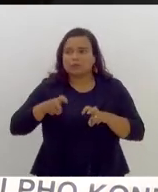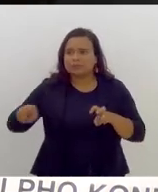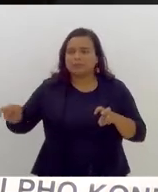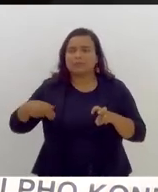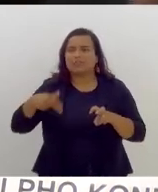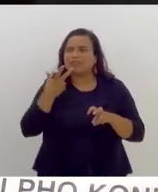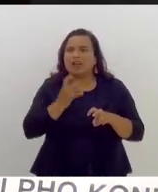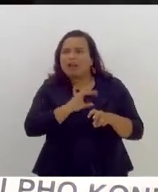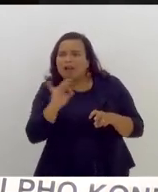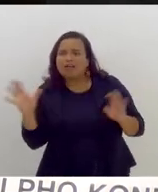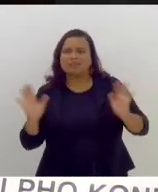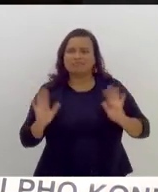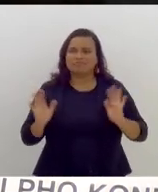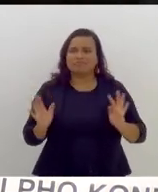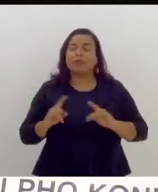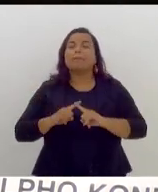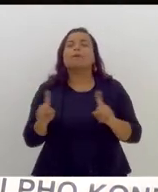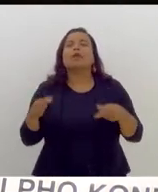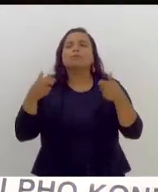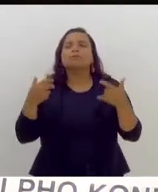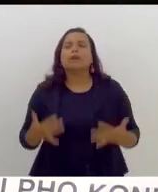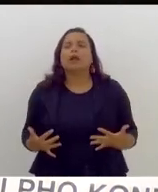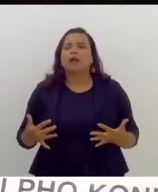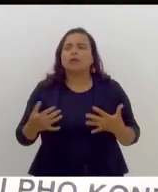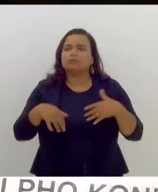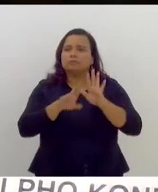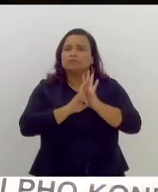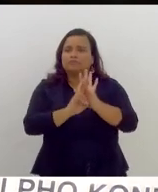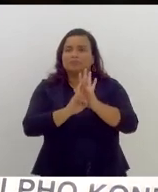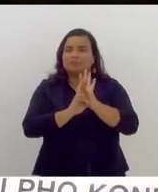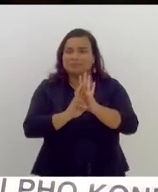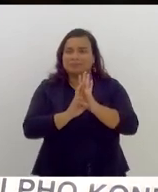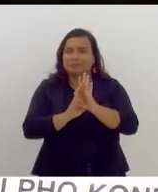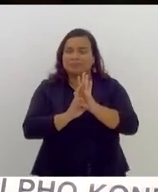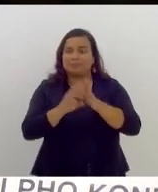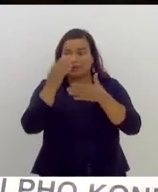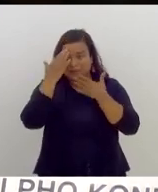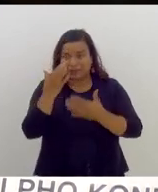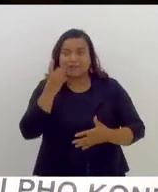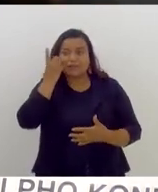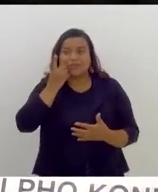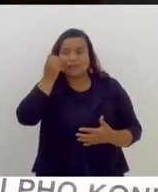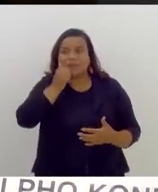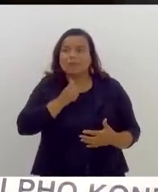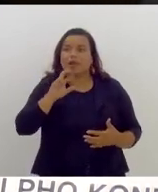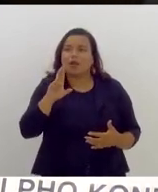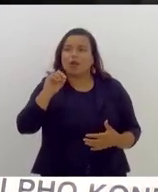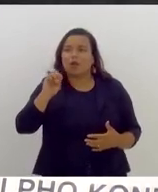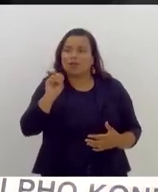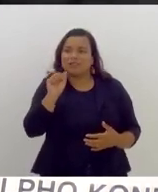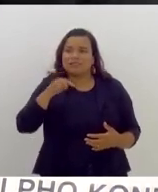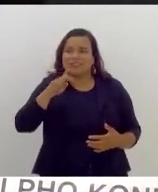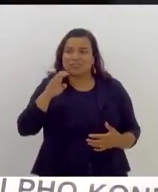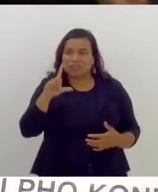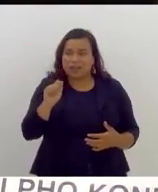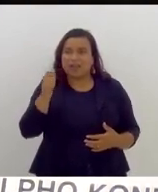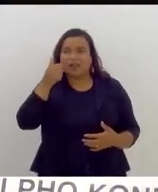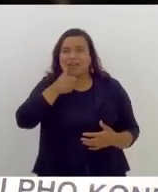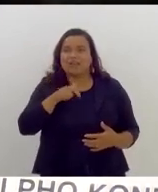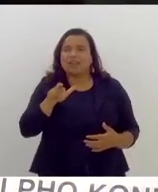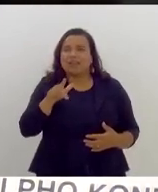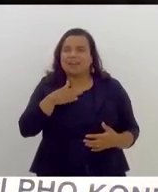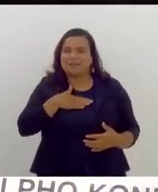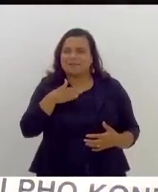citar um por um, mas eu vou, em nome da... agradecer a deputada Rosângela, porque a minha irmã